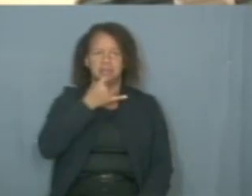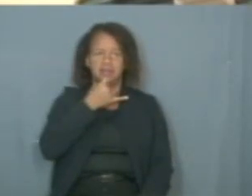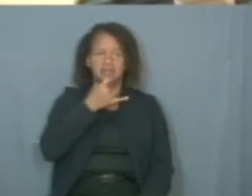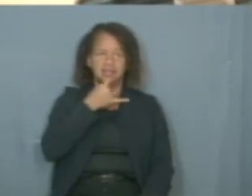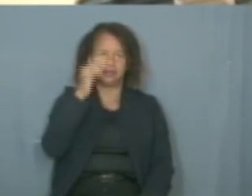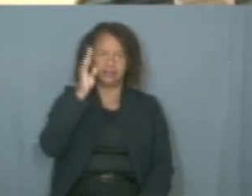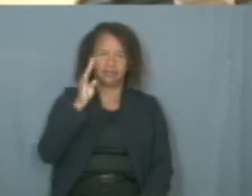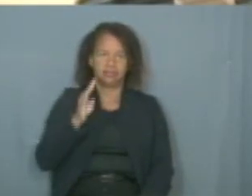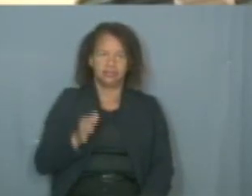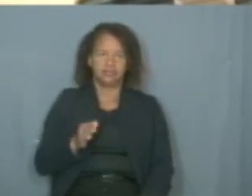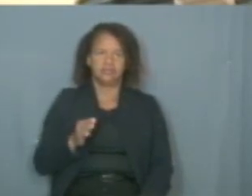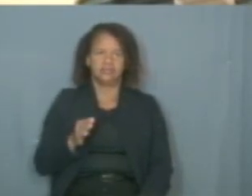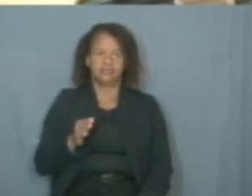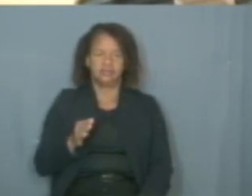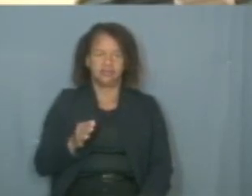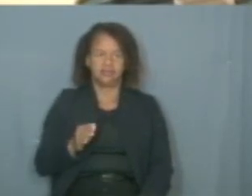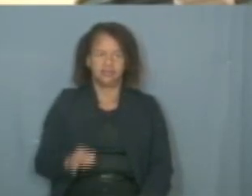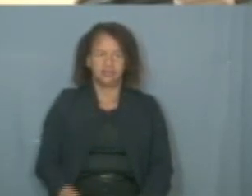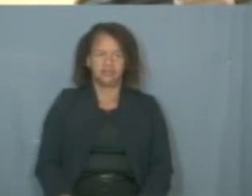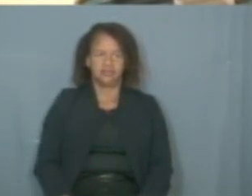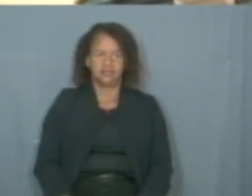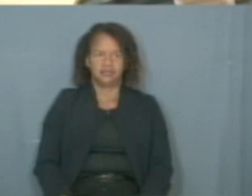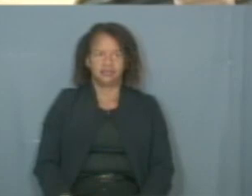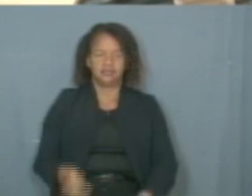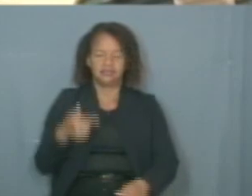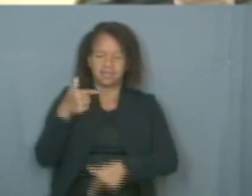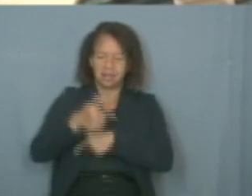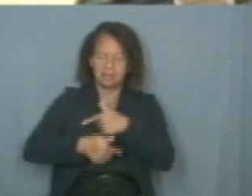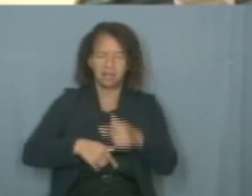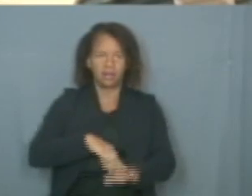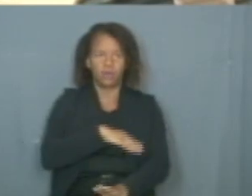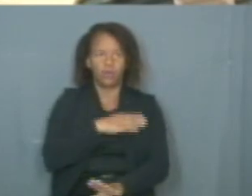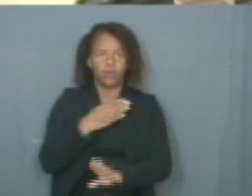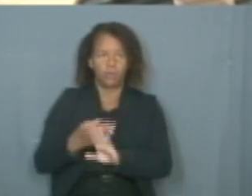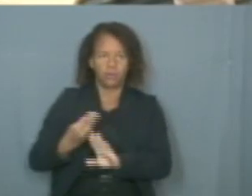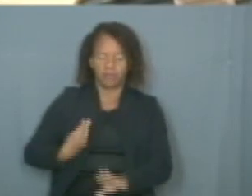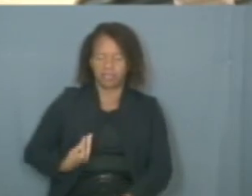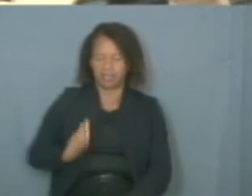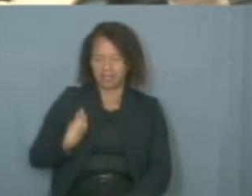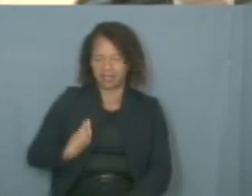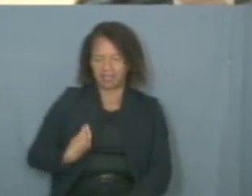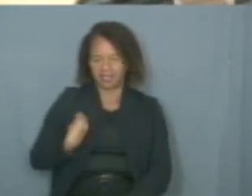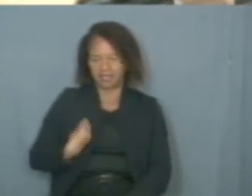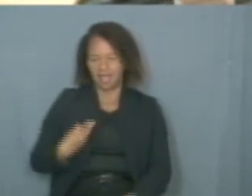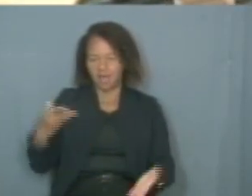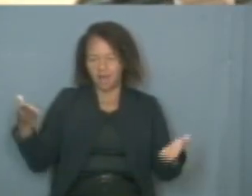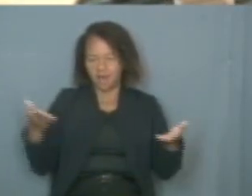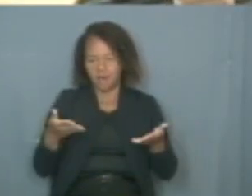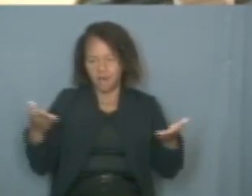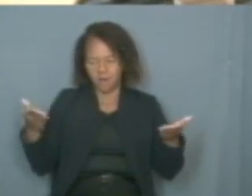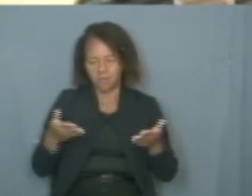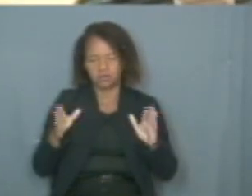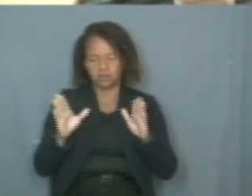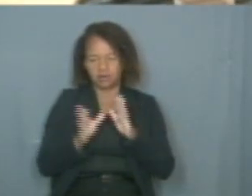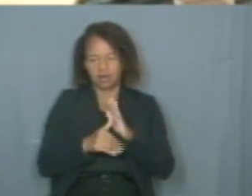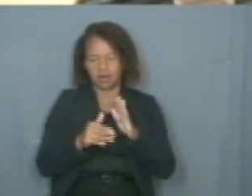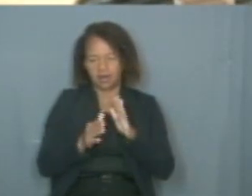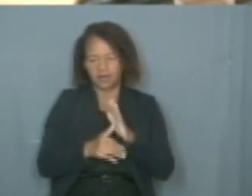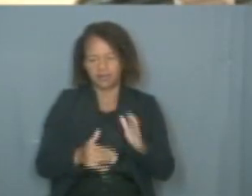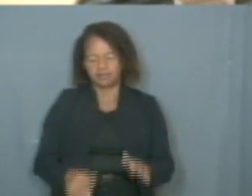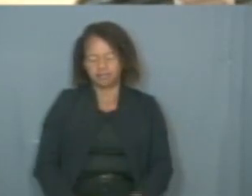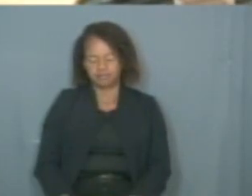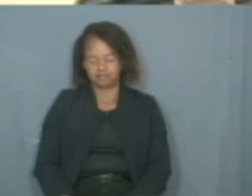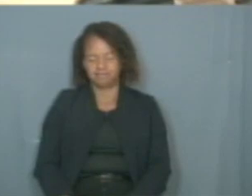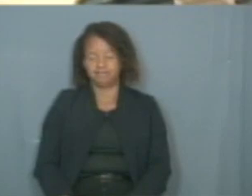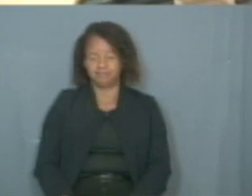tem pessoas que trabalharam uma vida inteira e hoje estão sendo roubadas.